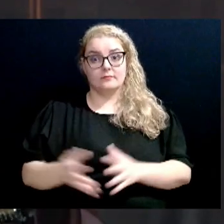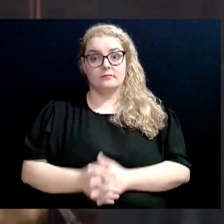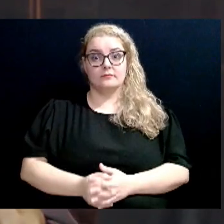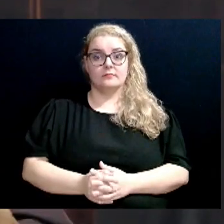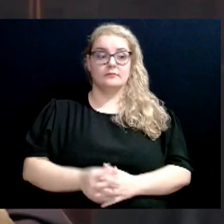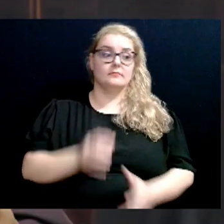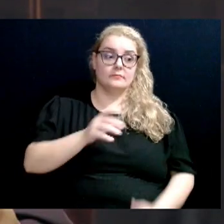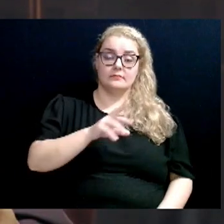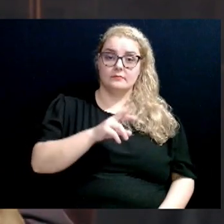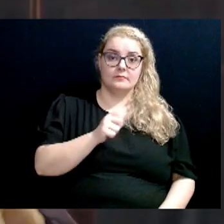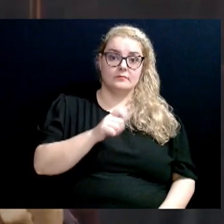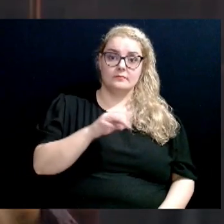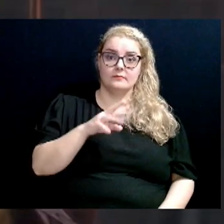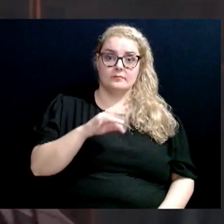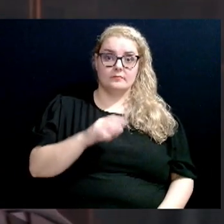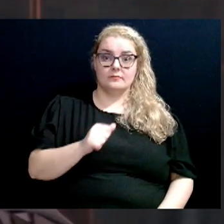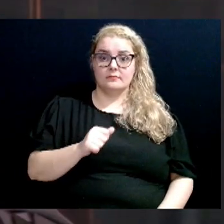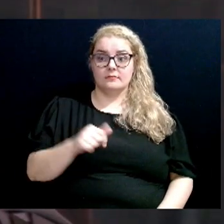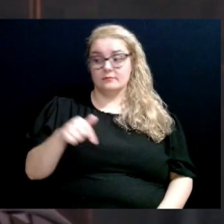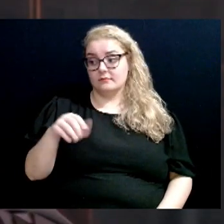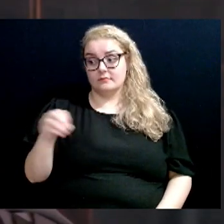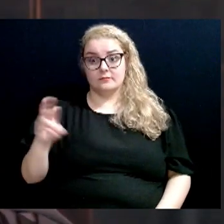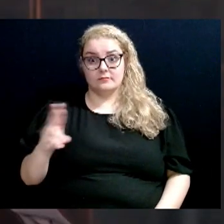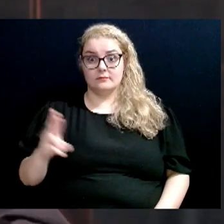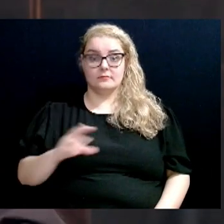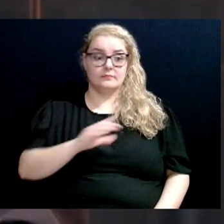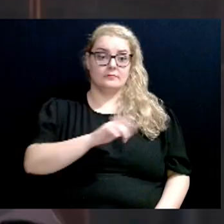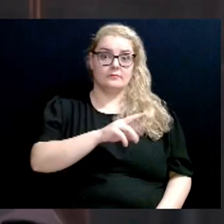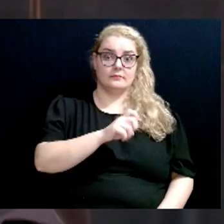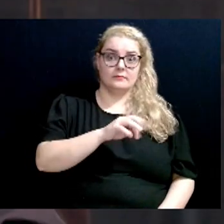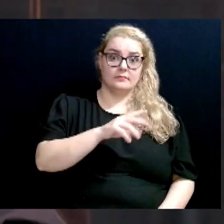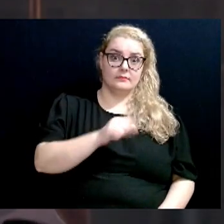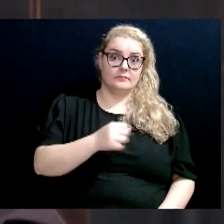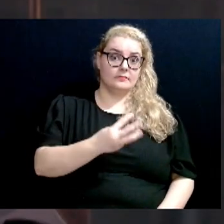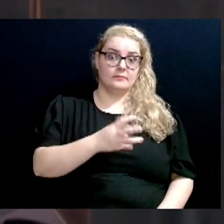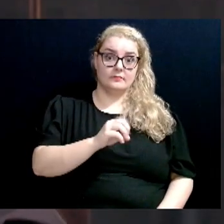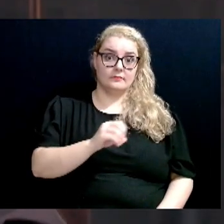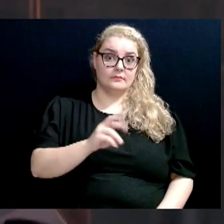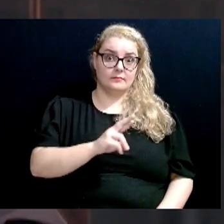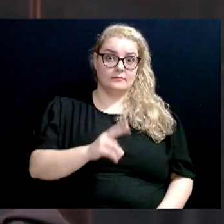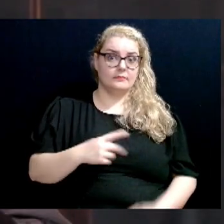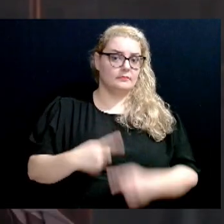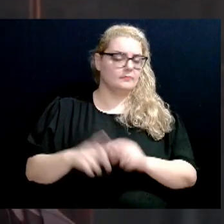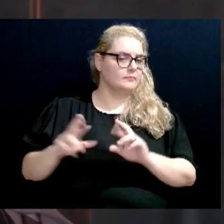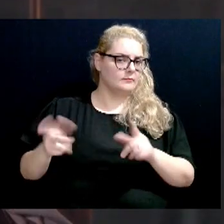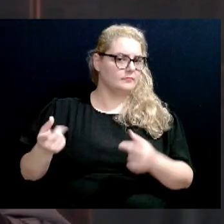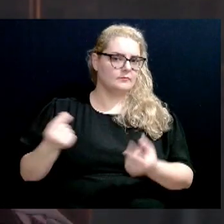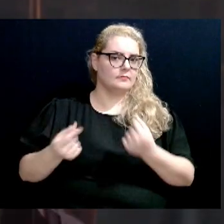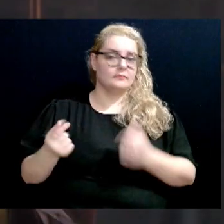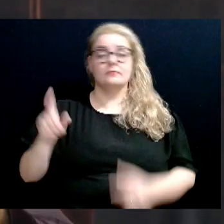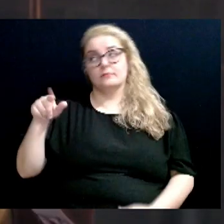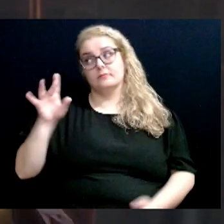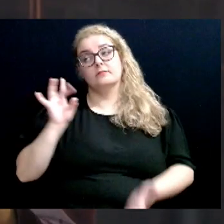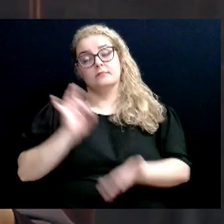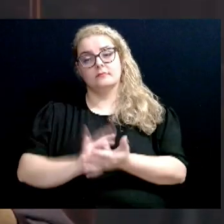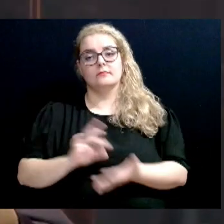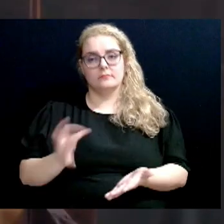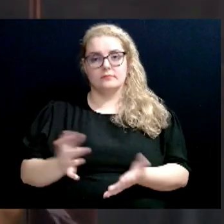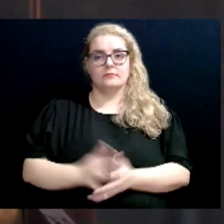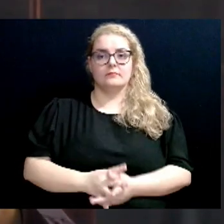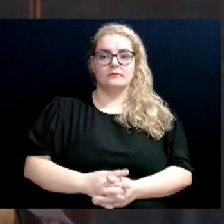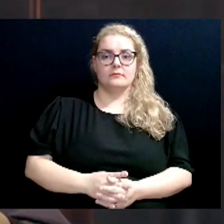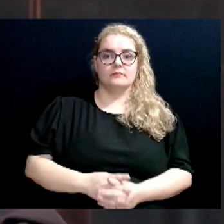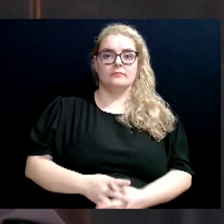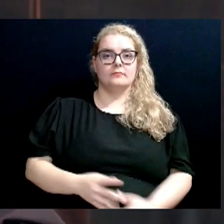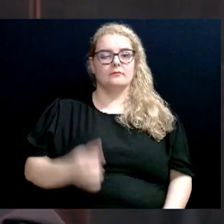custam R$70 e tem Sim. creatinas que custam 300. Por que essa diferença de preço? Verdade. Então, eu falo assim, desconfia de tudo que